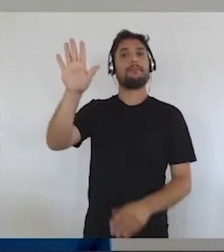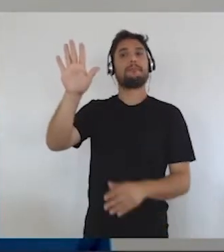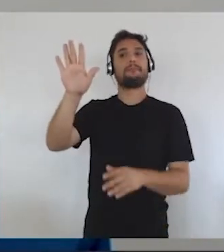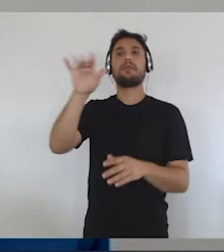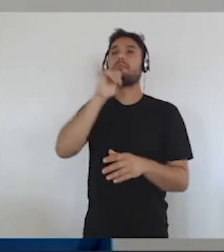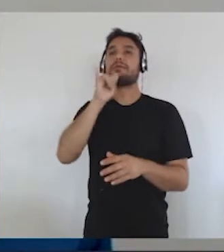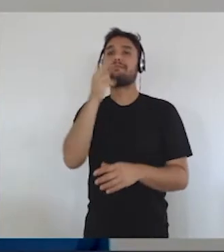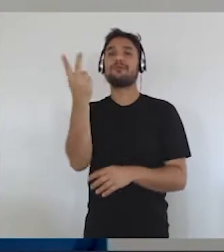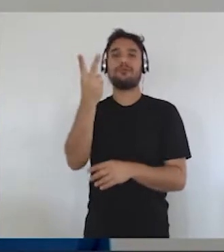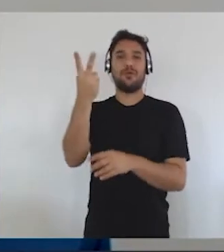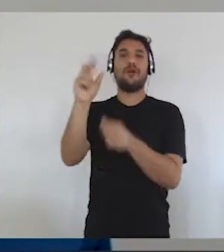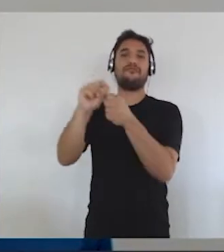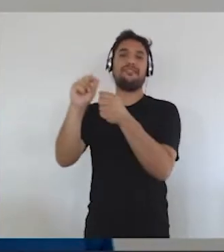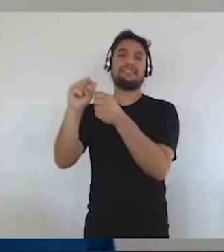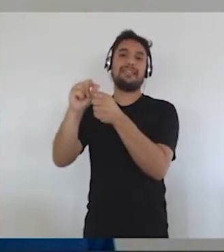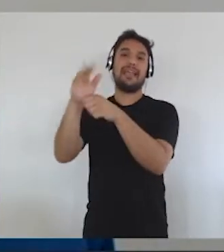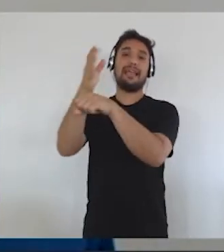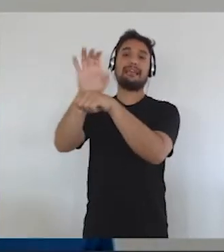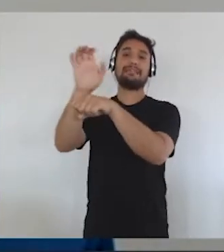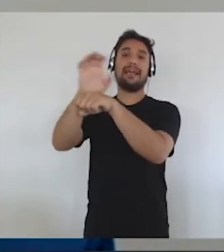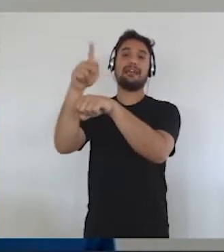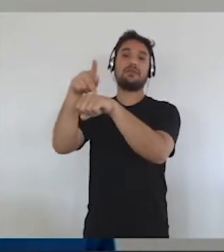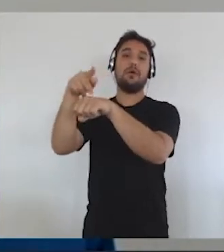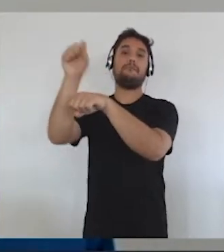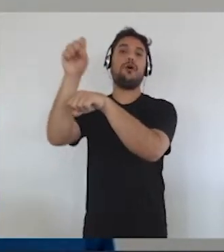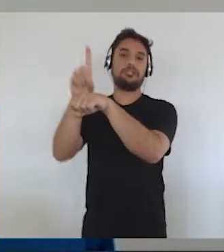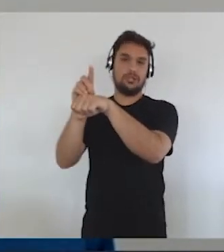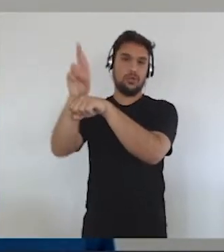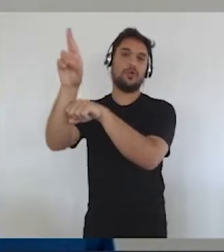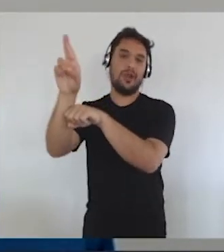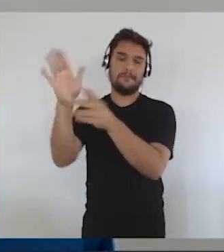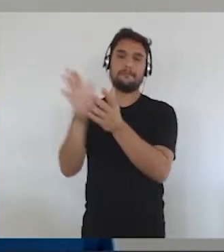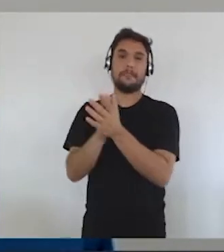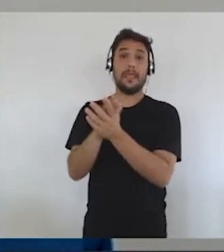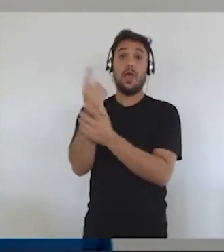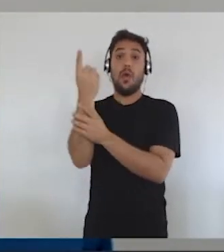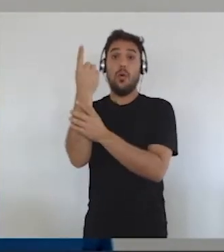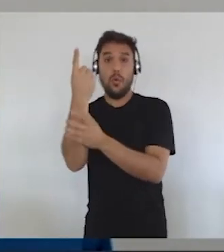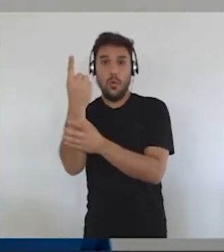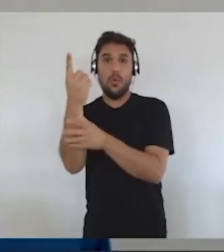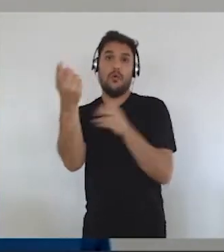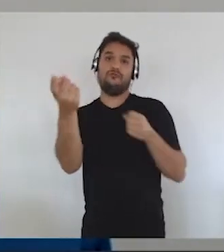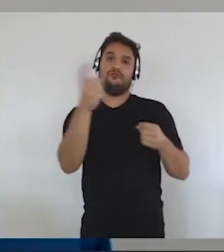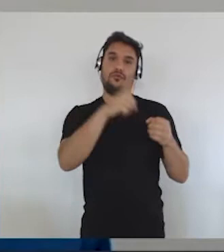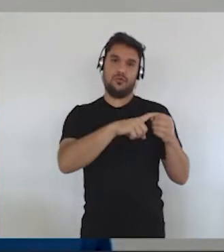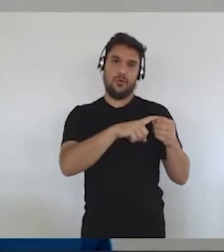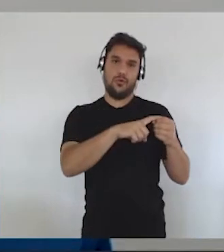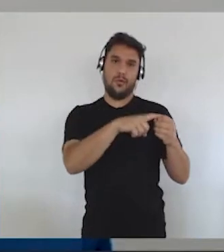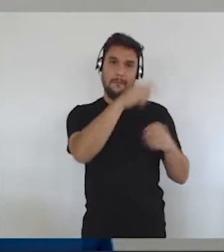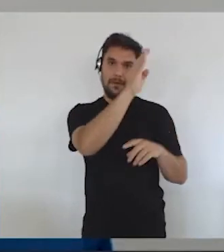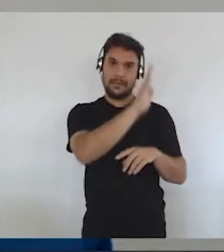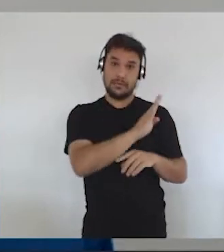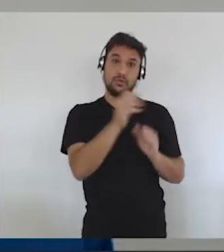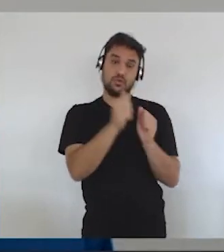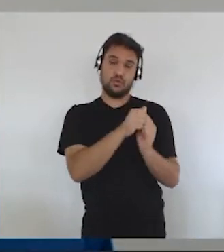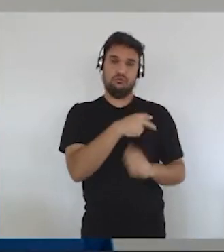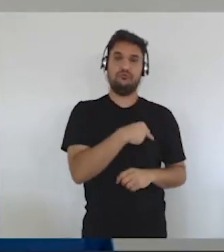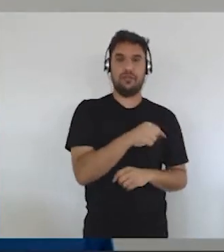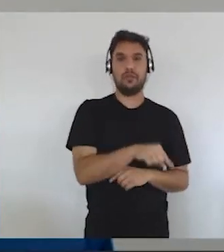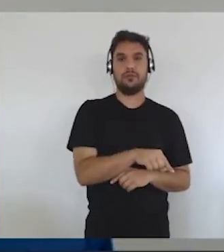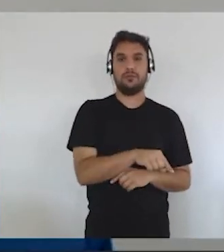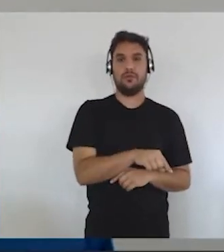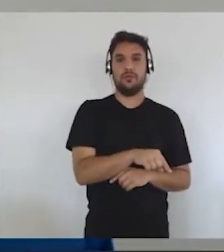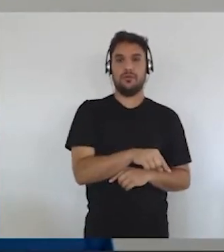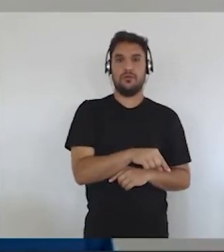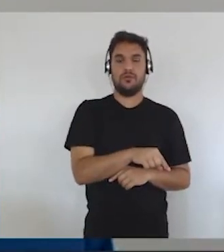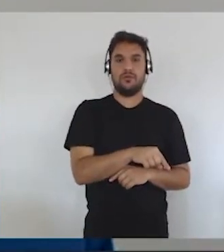por exemplo, um estágio de pós-doutoramento. E depois, um deles retorna ao Brasil com os seus filhos,